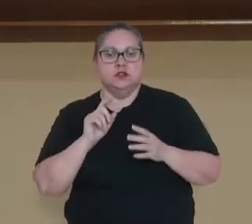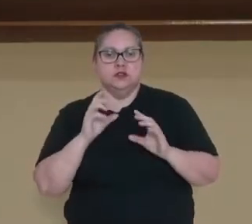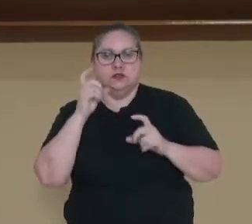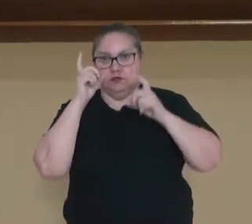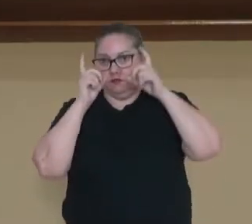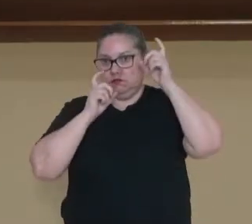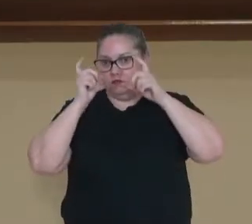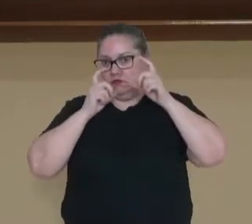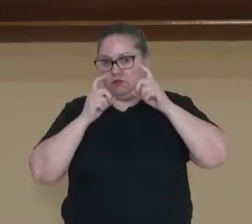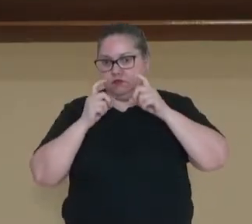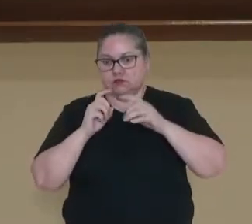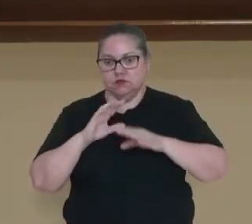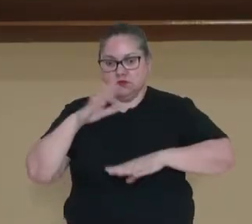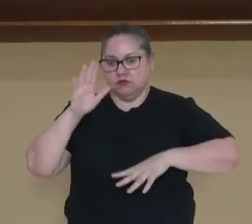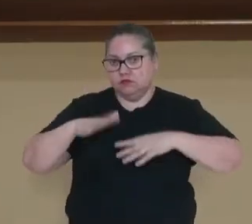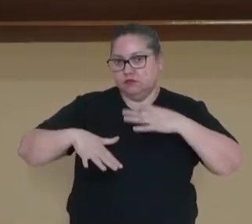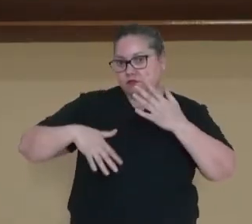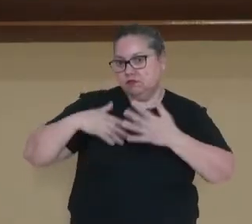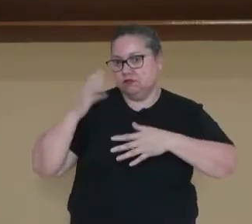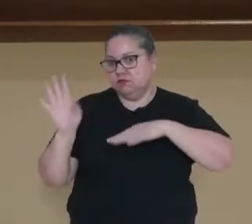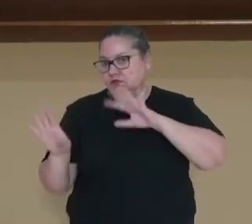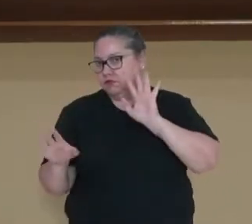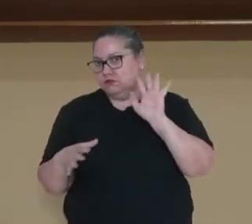está falando de gestos,